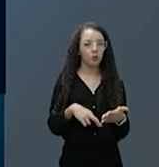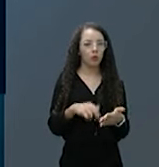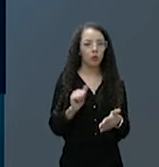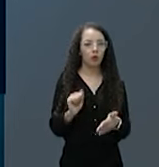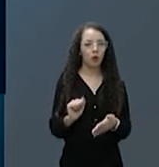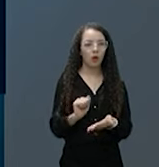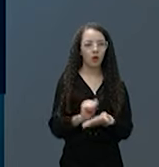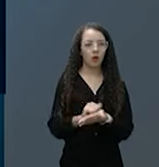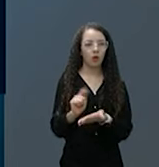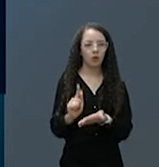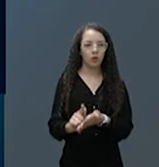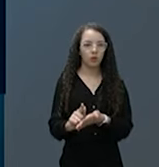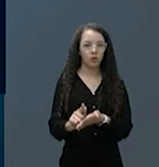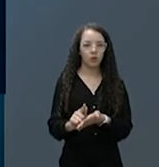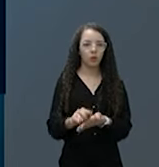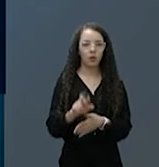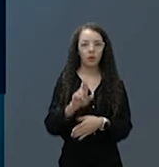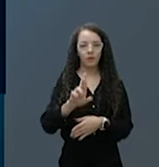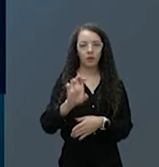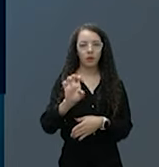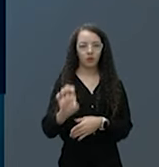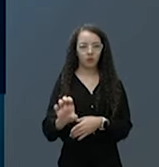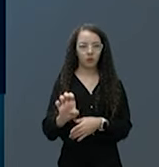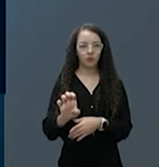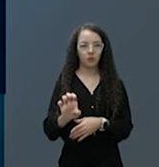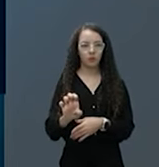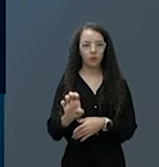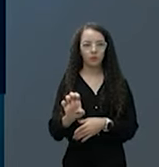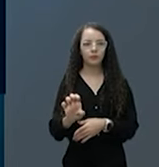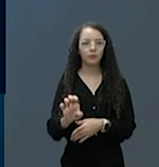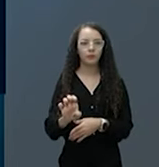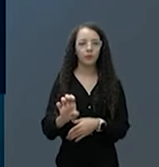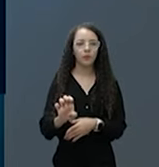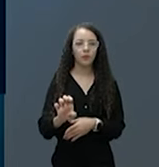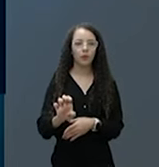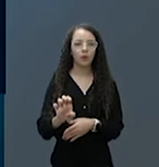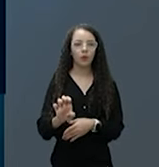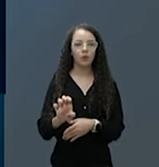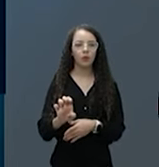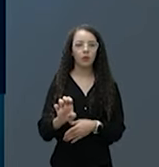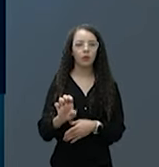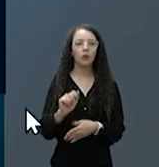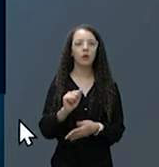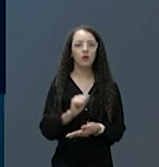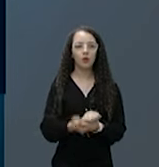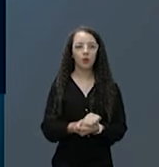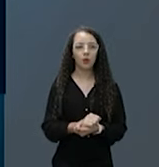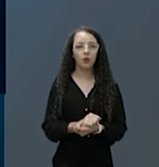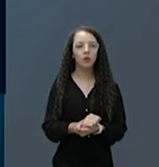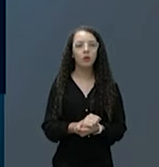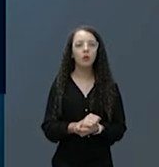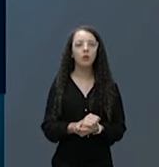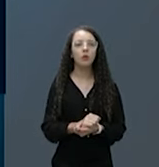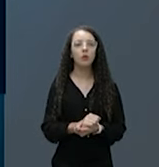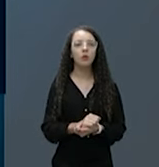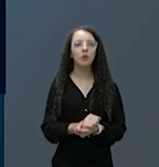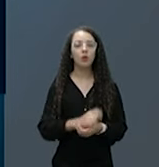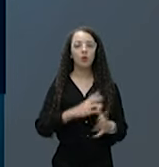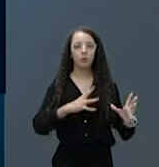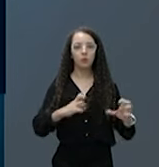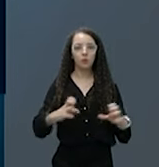interno no RE, nos embargos de declaração, no agravo interno, nos embargos de declaração, no agravo interno, no conflito de